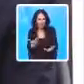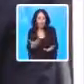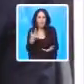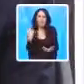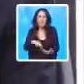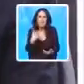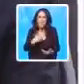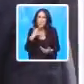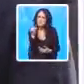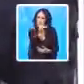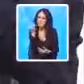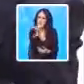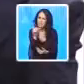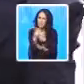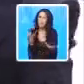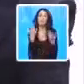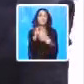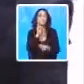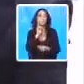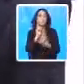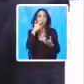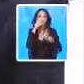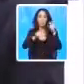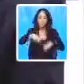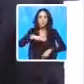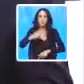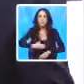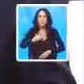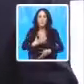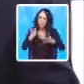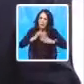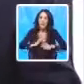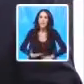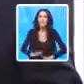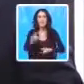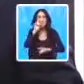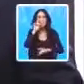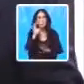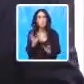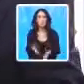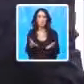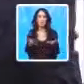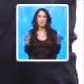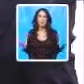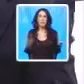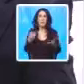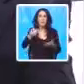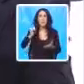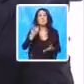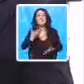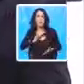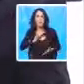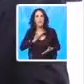são extremamente negativas. E era muito importante que as pessoas em Portugal se sentissem tranquilas e seguras de que com o